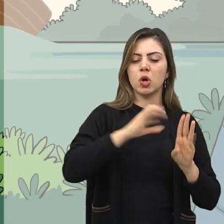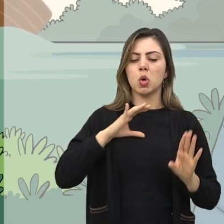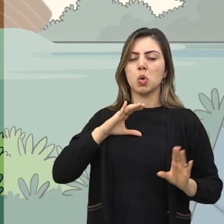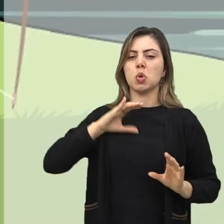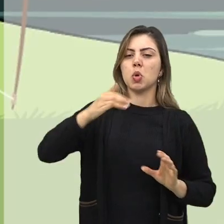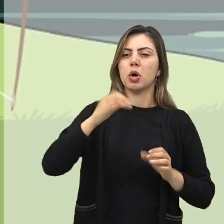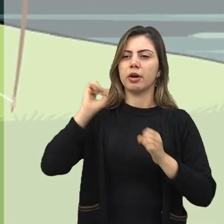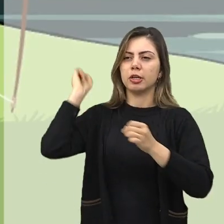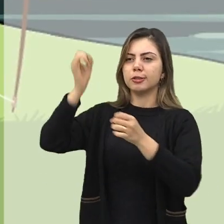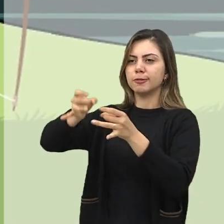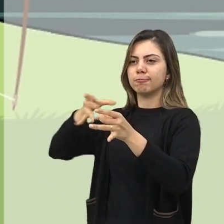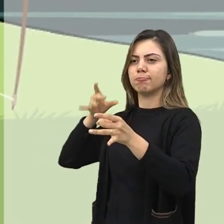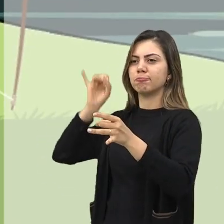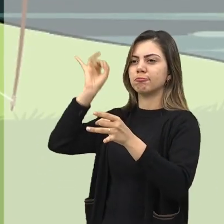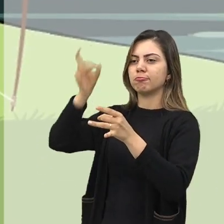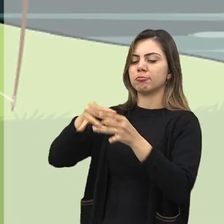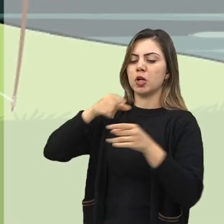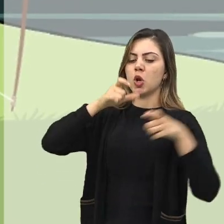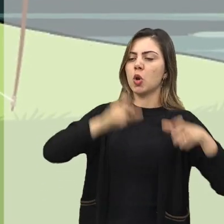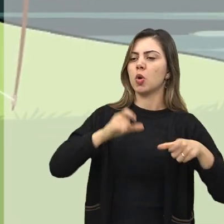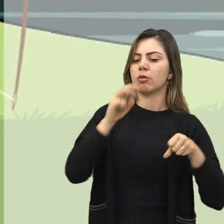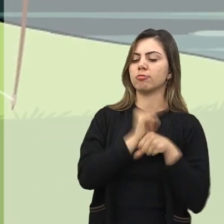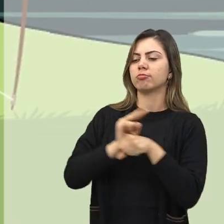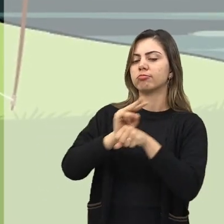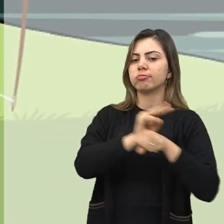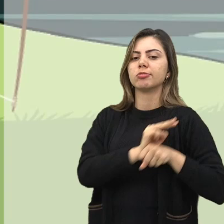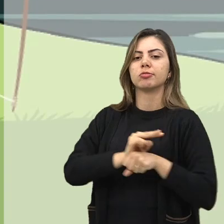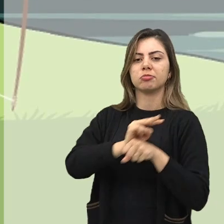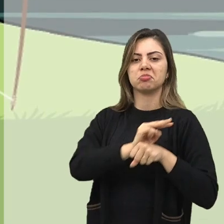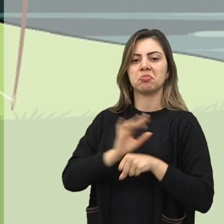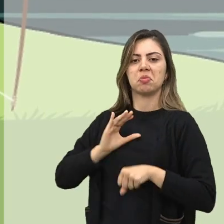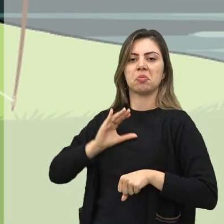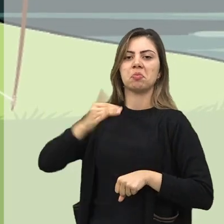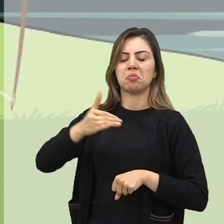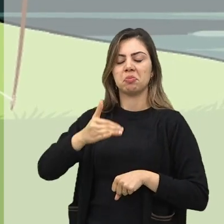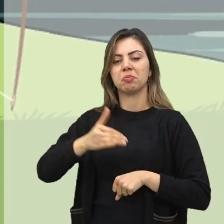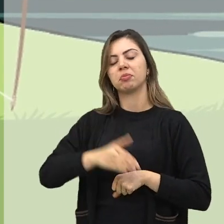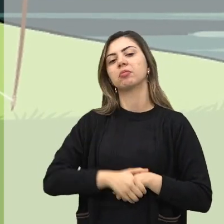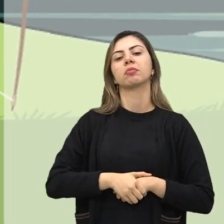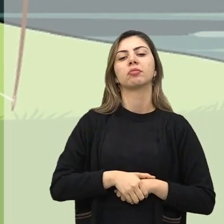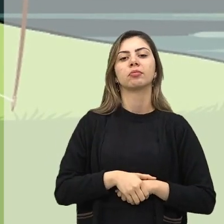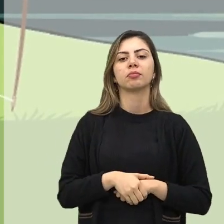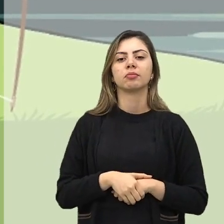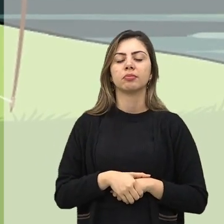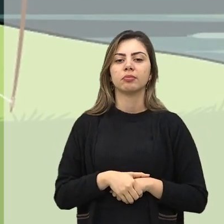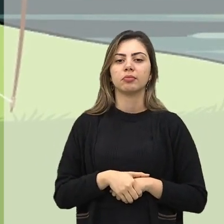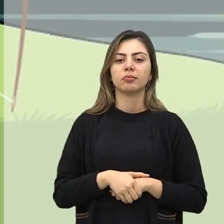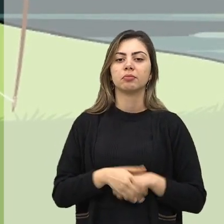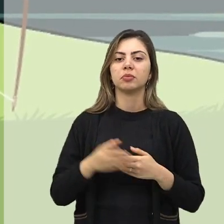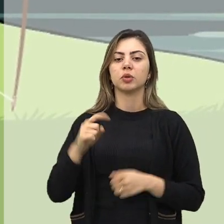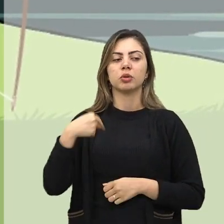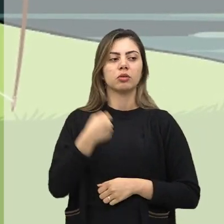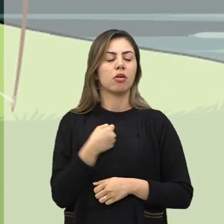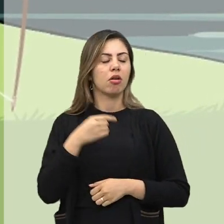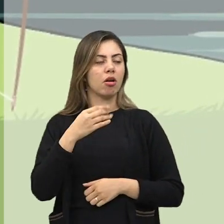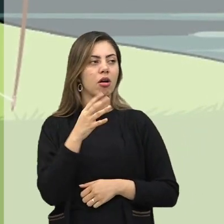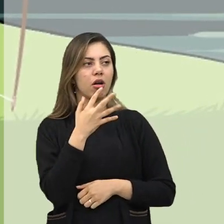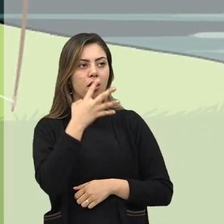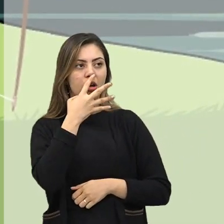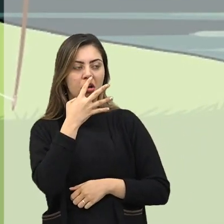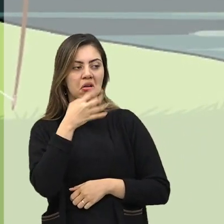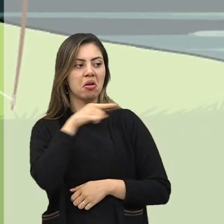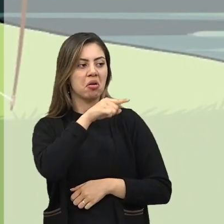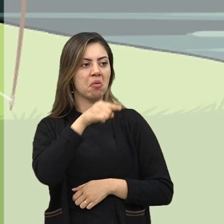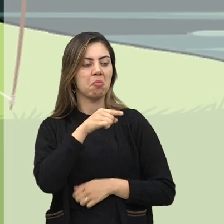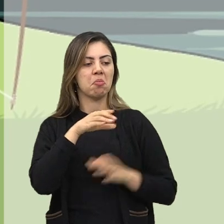e força, defendendo sua terra como verdadeiras guerreiras da floresta. Ficamos maravilhados com sua